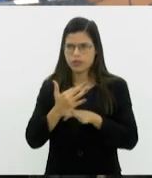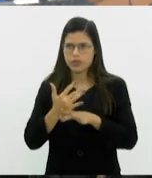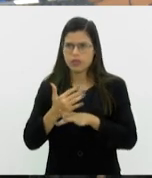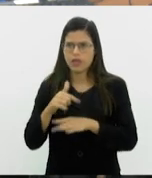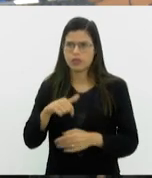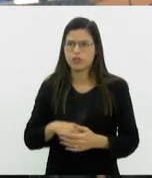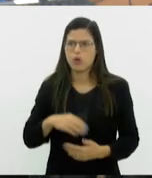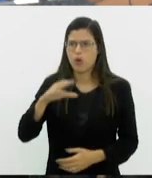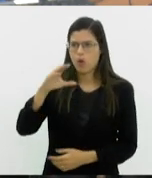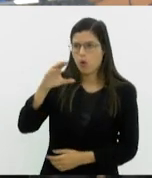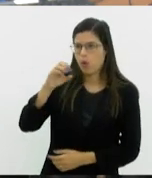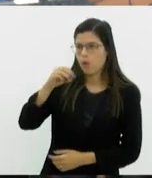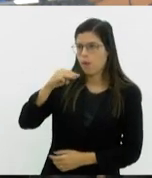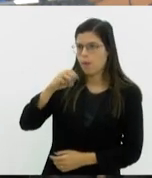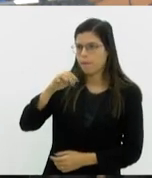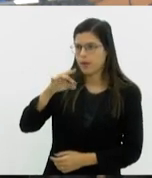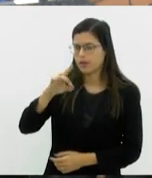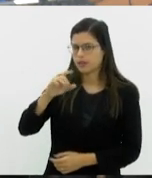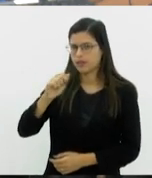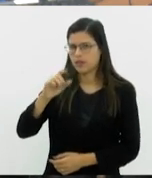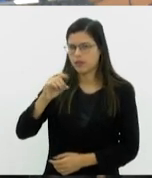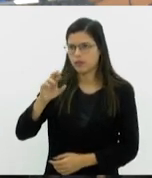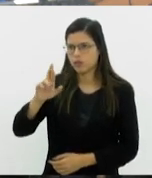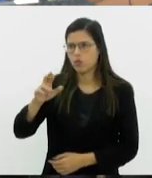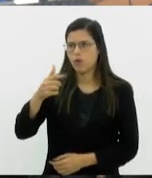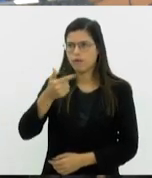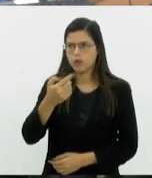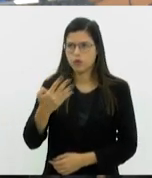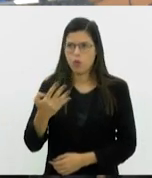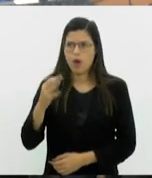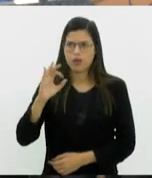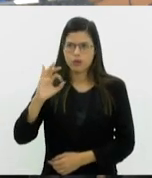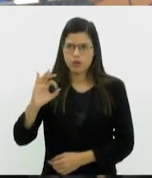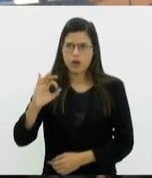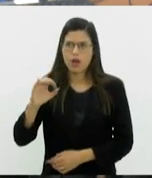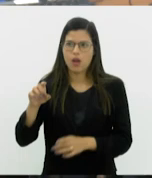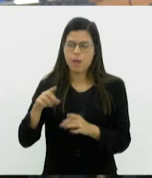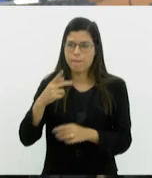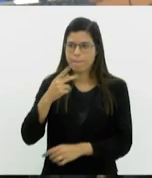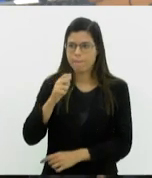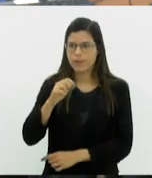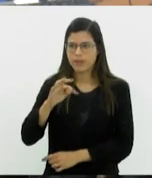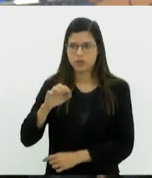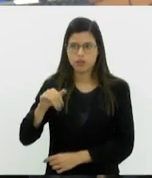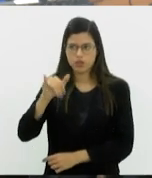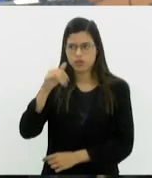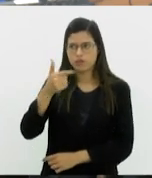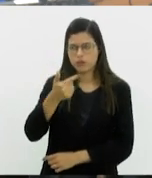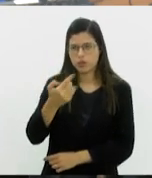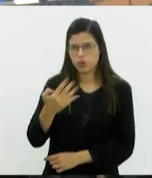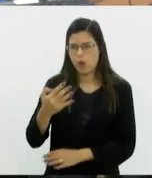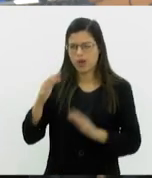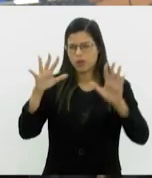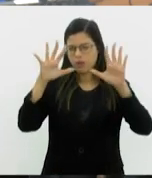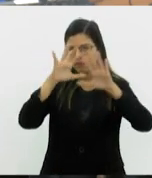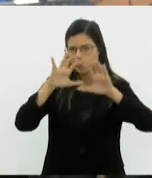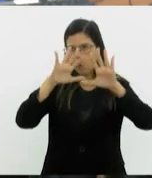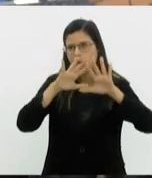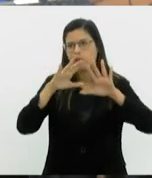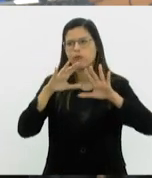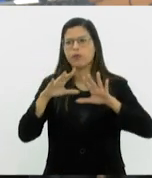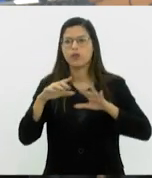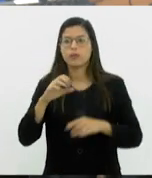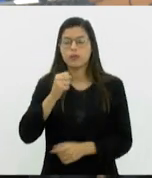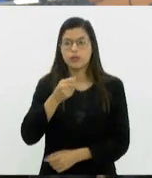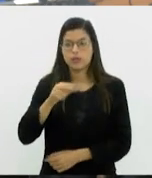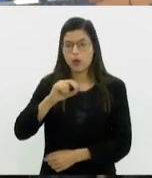aqui. Comendador Levi Gasparian, 24 graus, o céu está limpo. Pátio do Alferes, 24 graus, nuvens diversas.